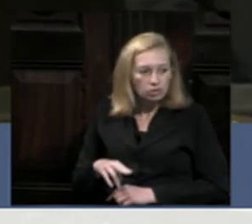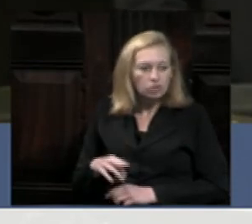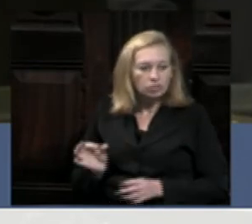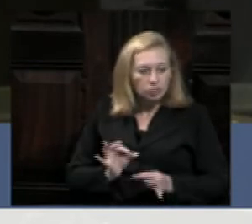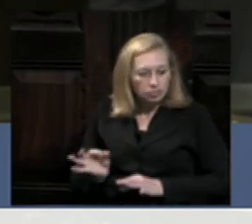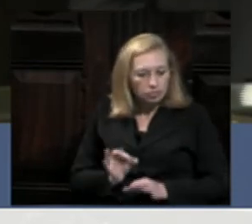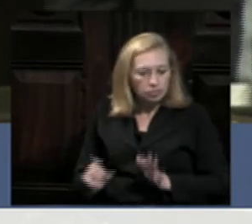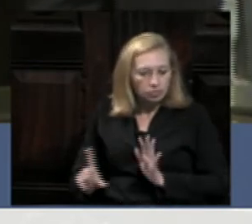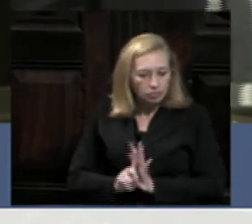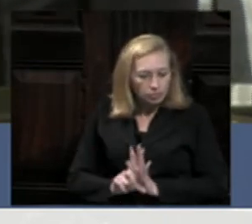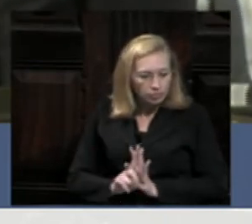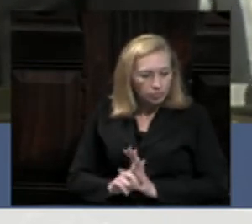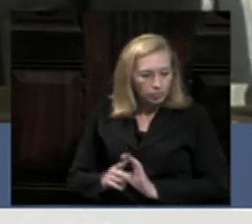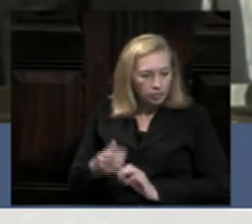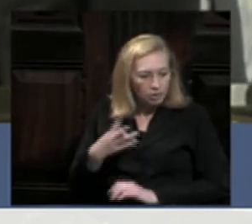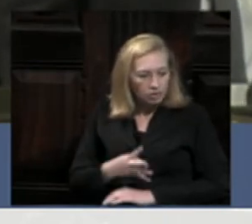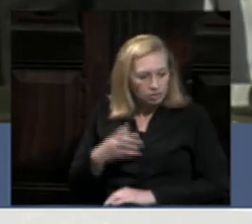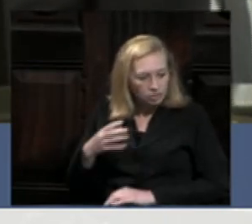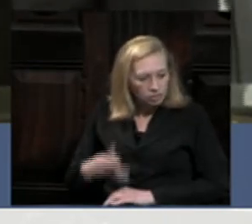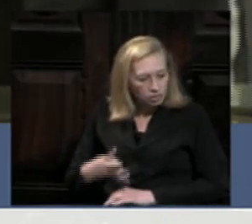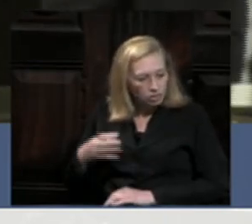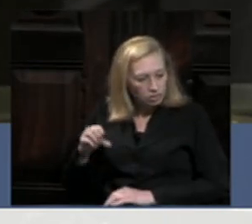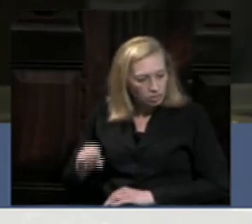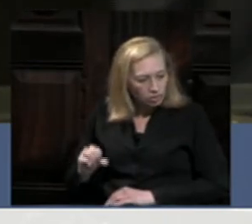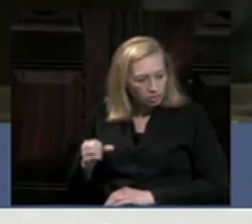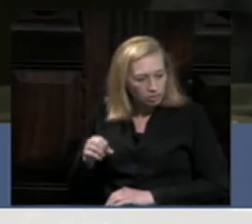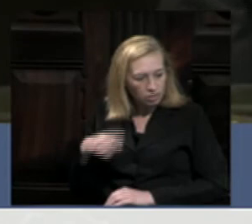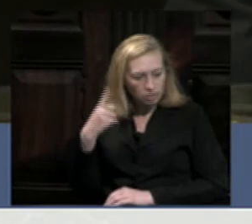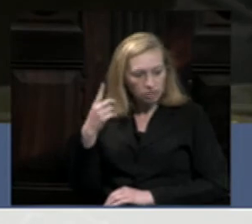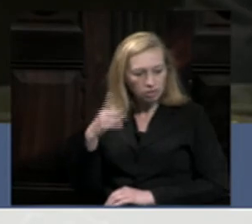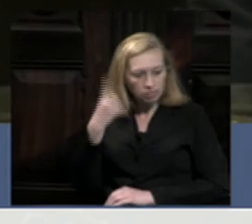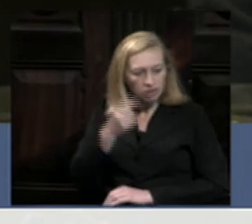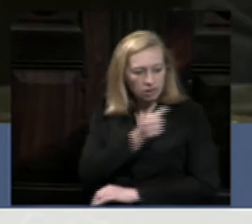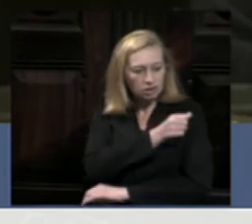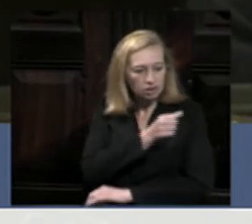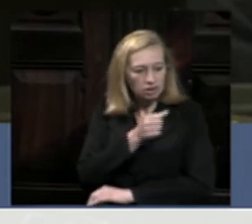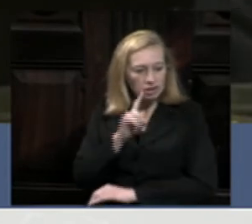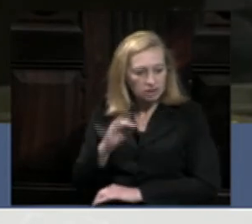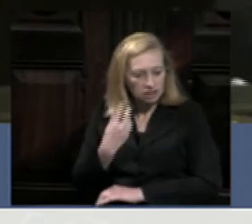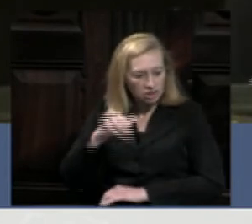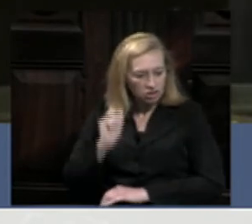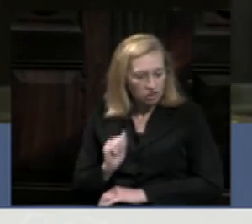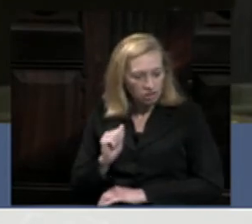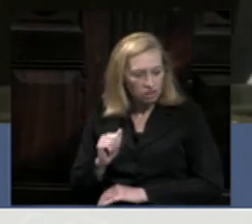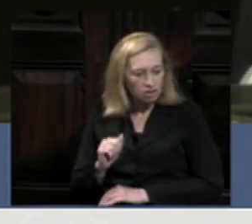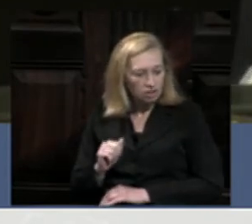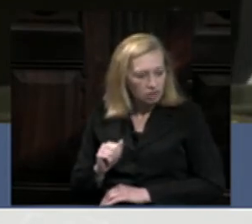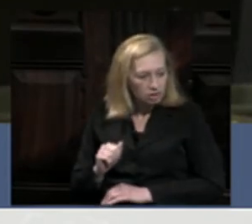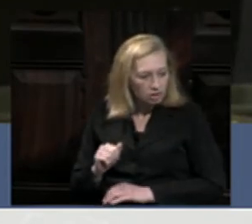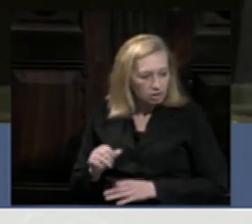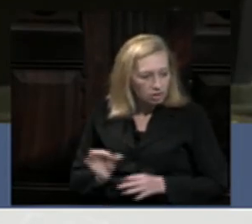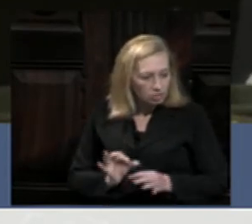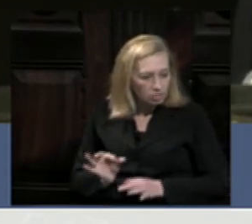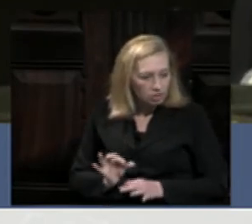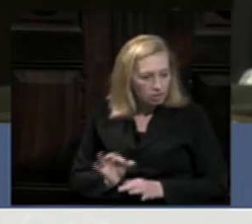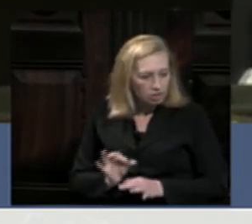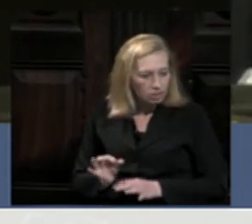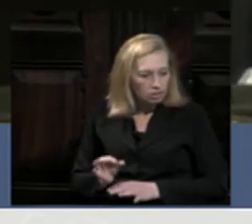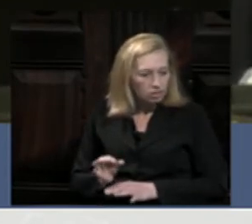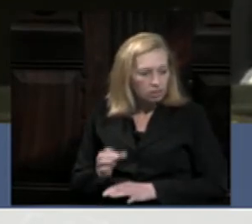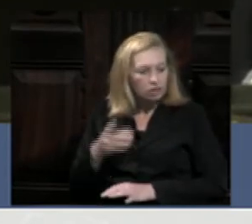Projeto de lei número 2990-2014, de autoria da deputada Cidinha Campos. Projeto de lei número 403-2015, de autoria